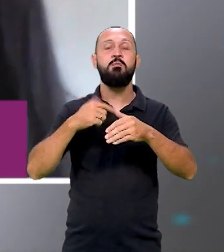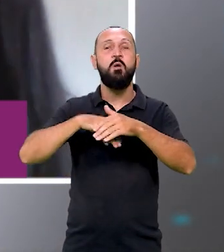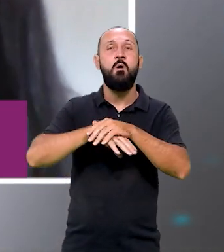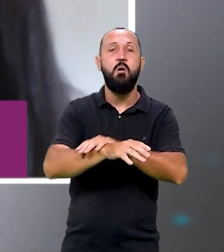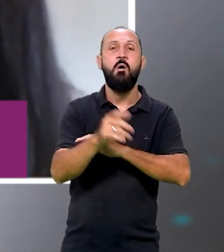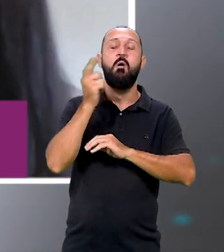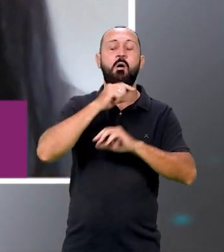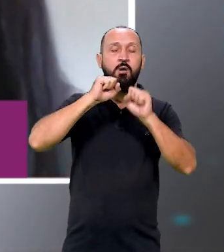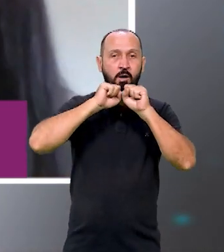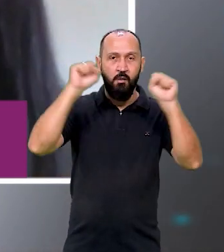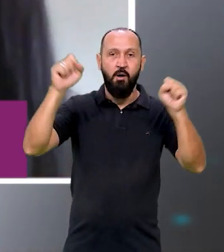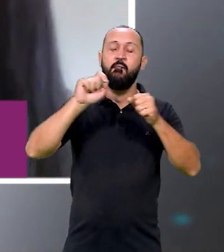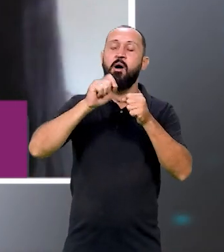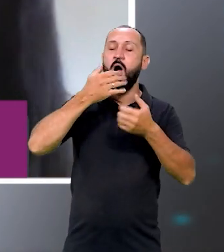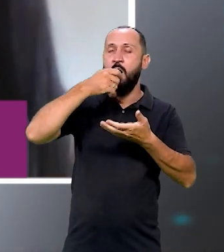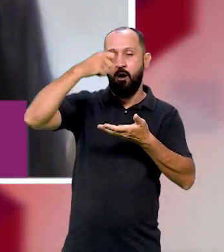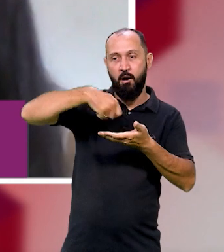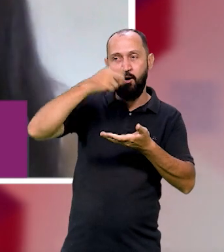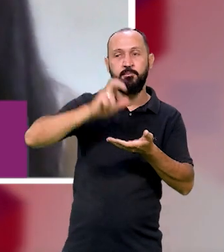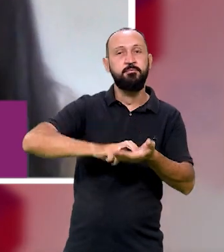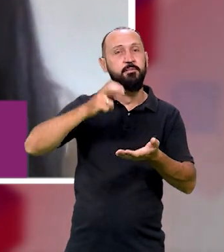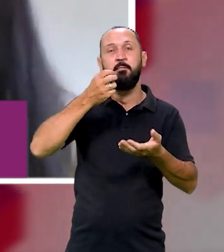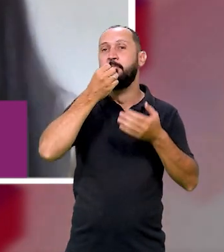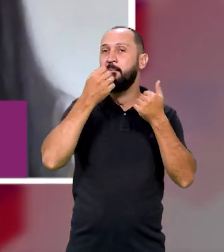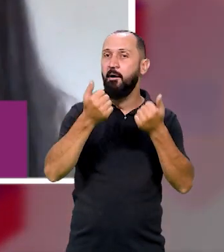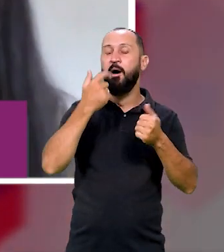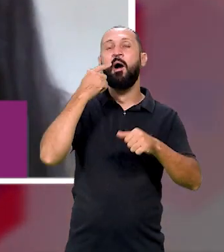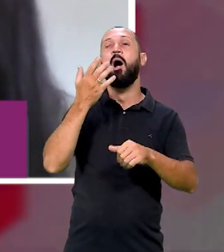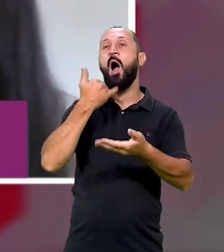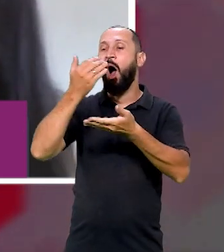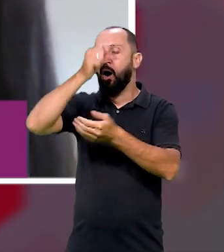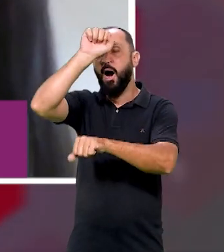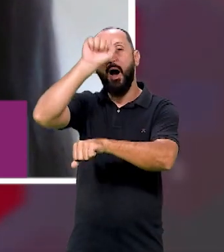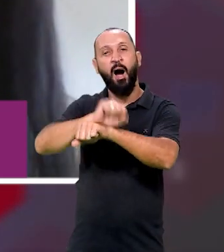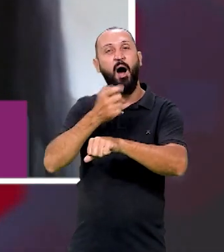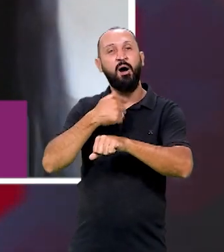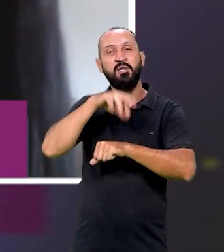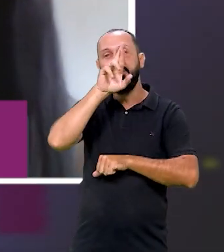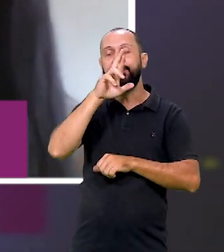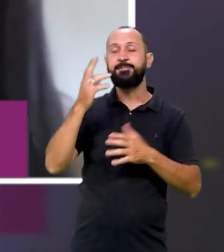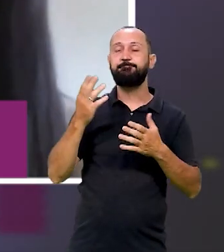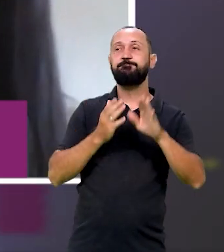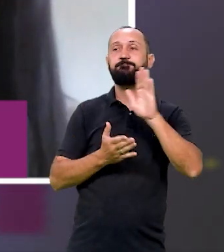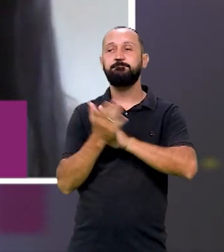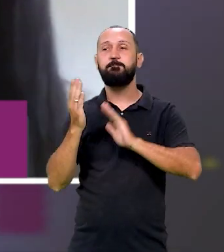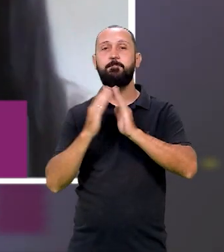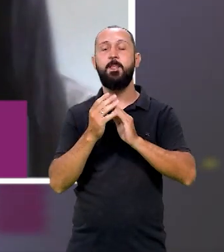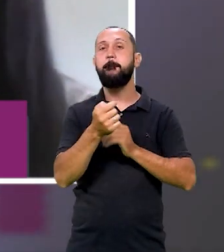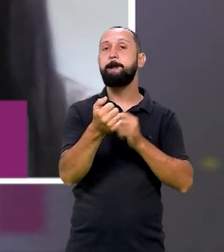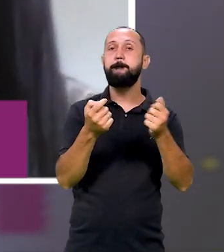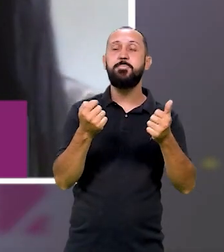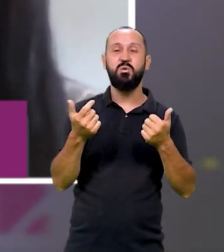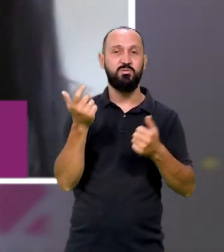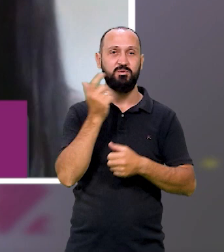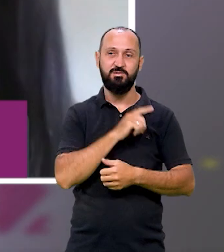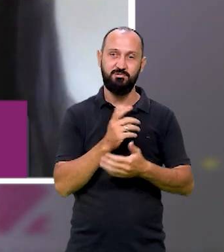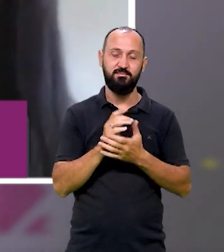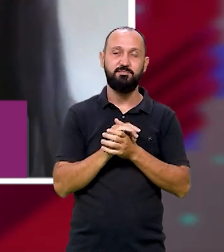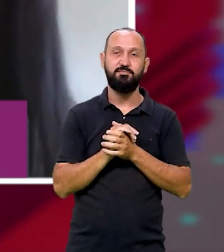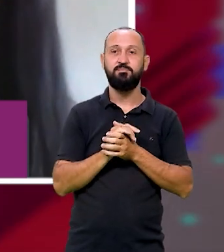todo mundo tem hábito e consegue acordar, fazer um bom café da manhã, parar para almoçar ou ir em casa, né? É um privilégio de poucos,